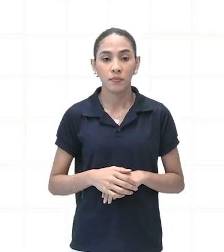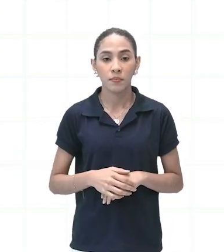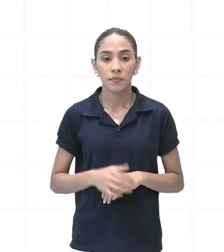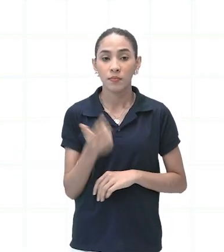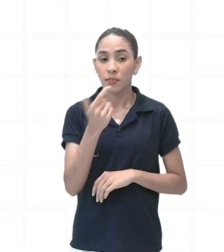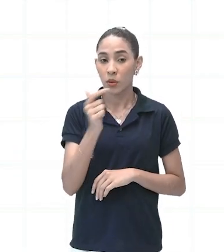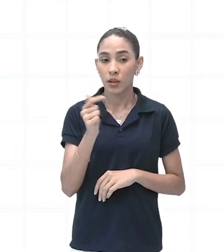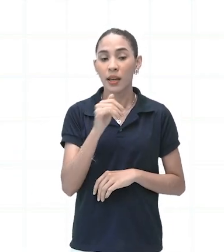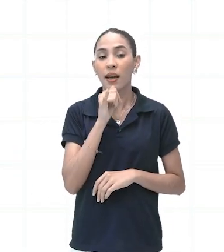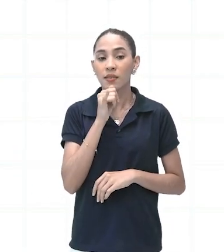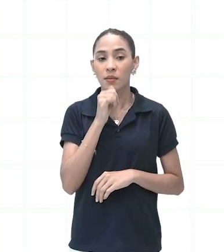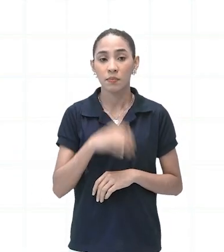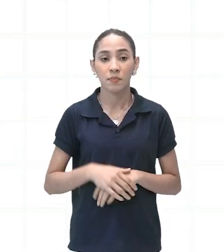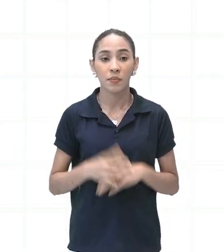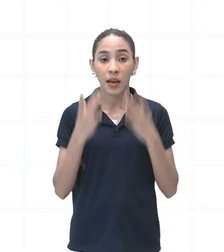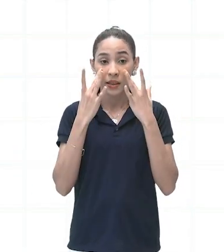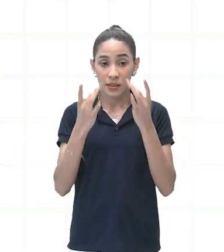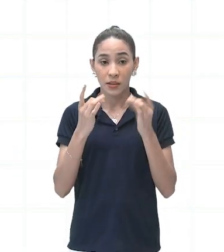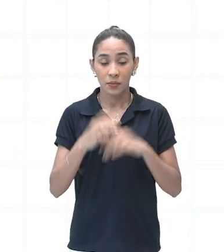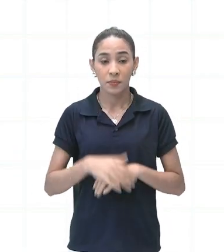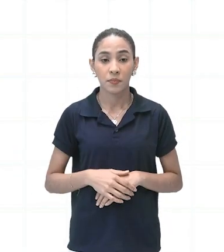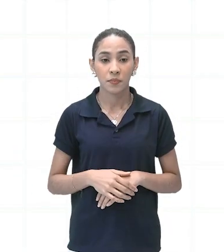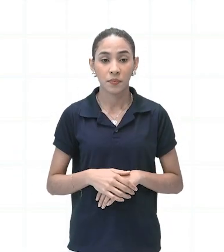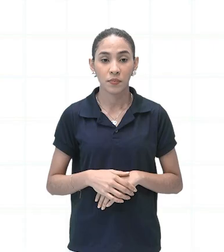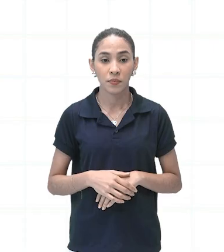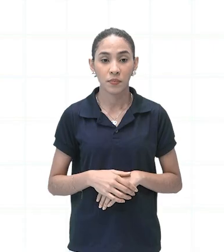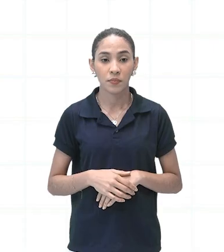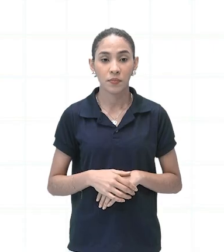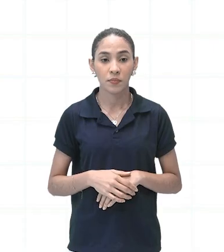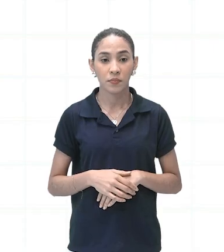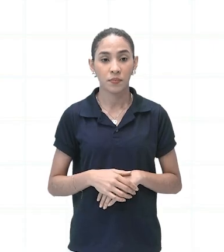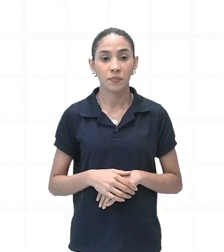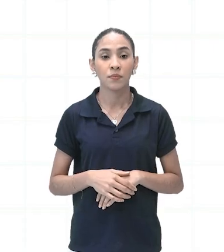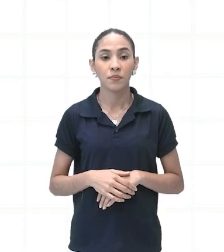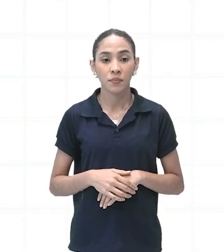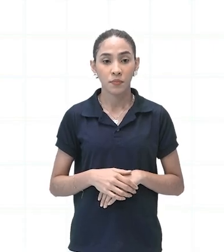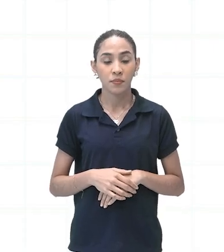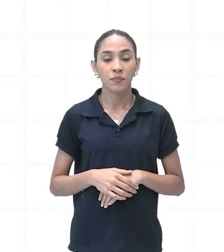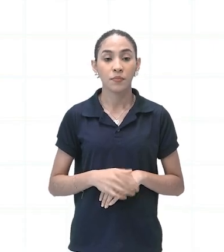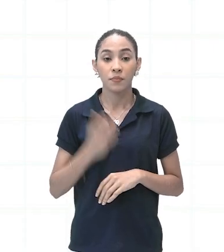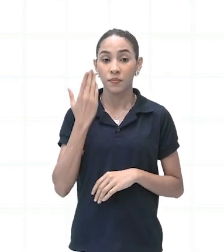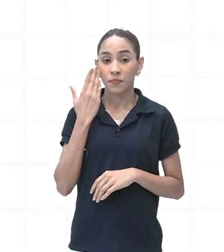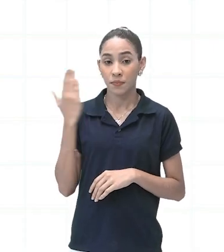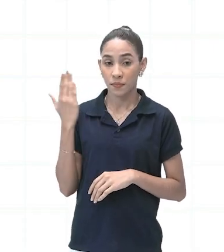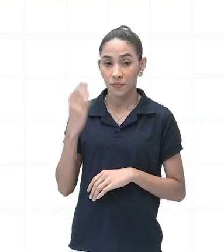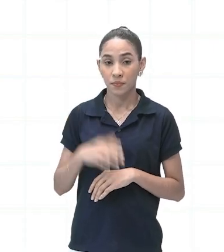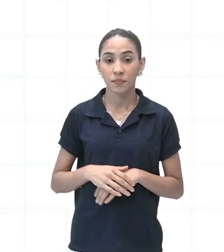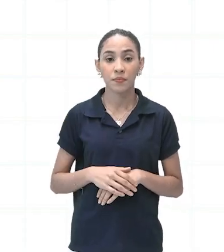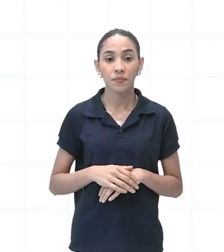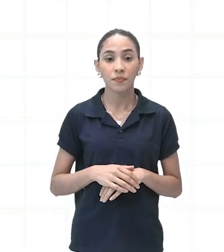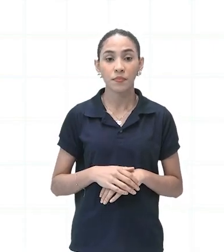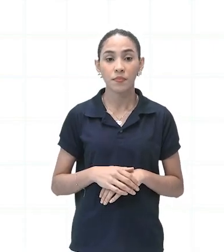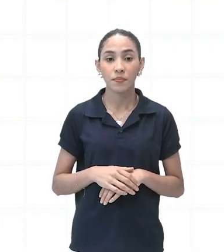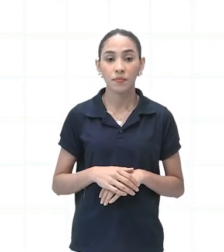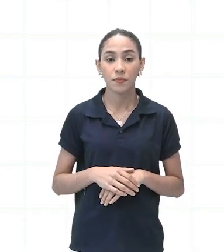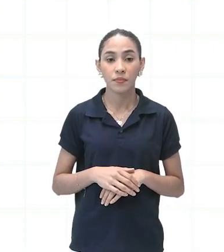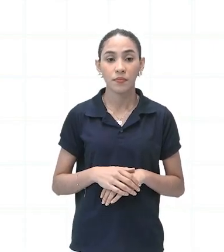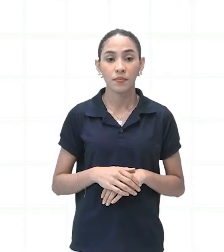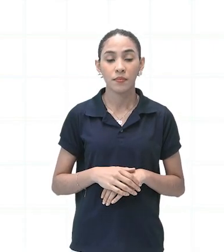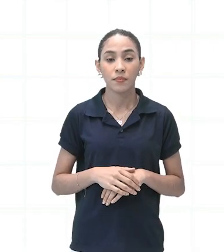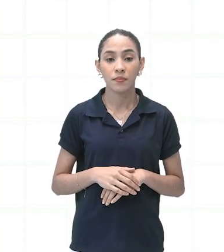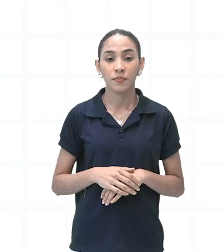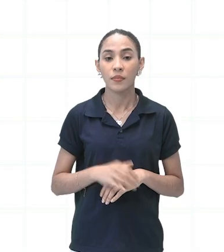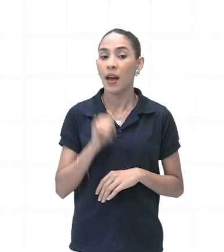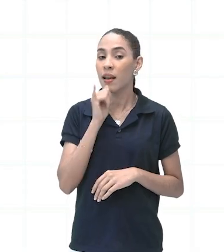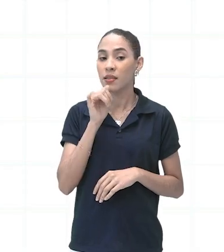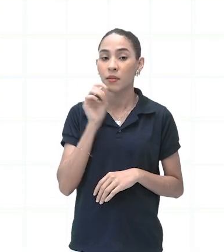nenhum tipo... Olha só uma correção aqui da professora, tá? Eu passei muito tempo longe, tá? Aqui, só para ficar mais